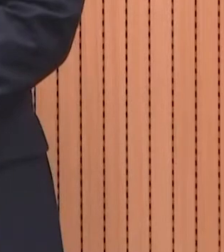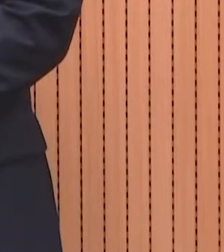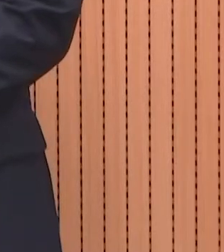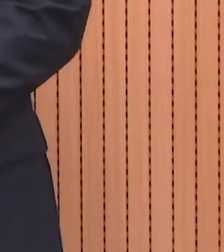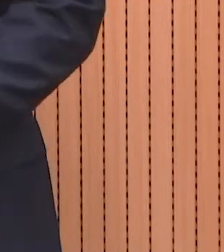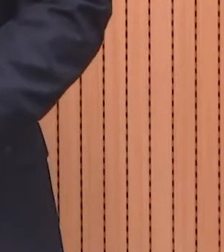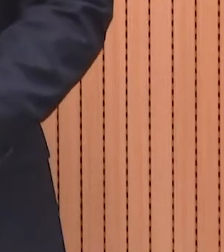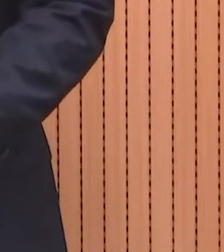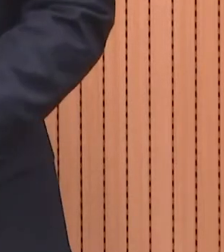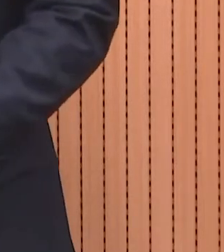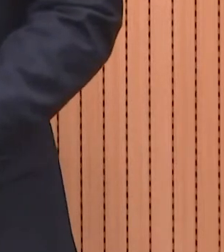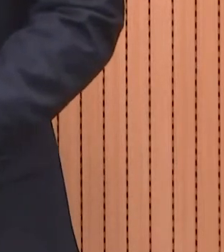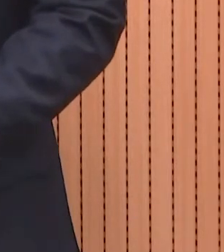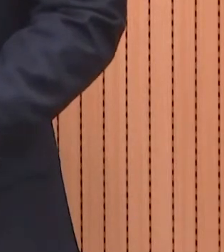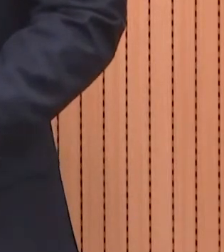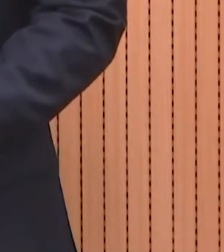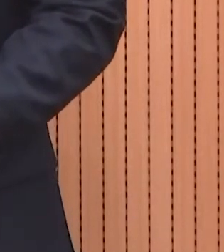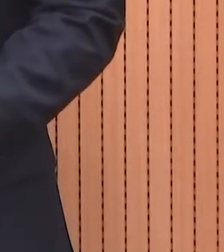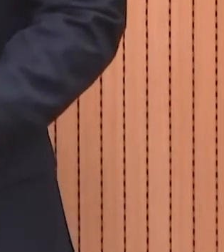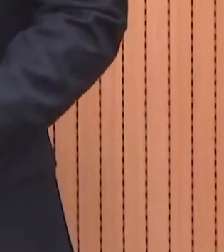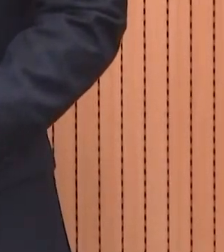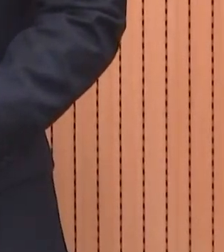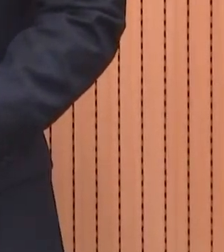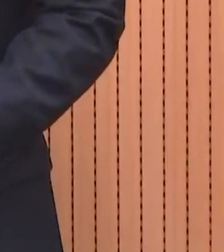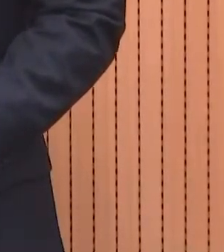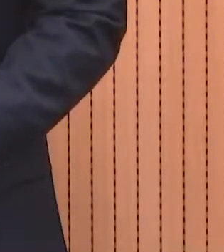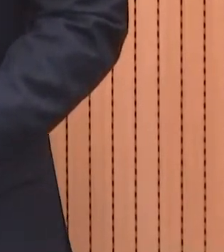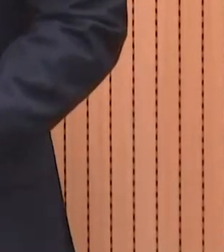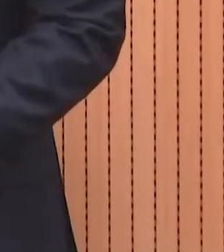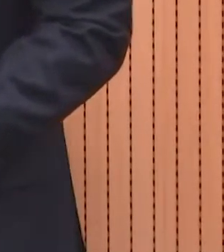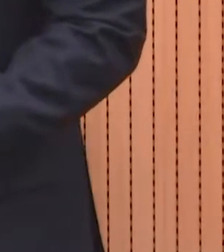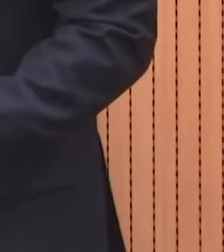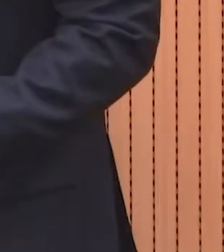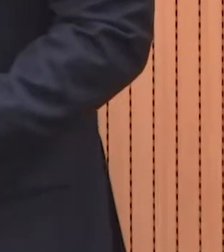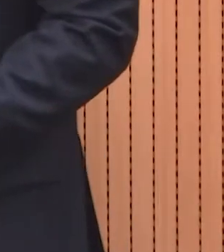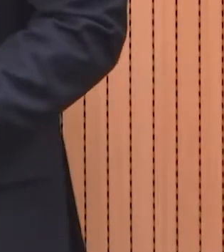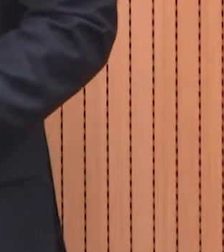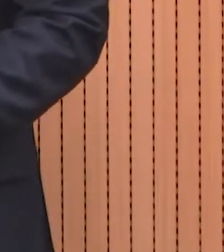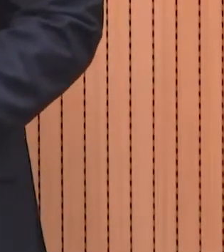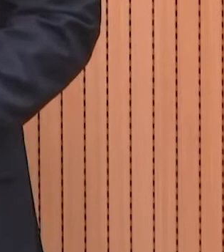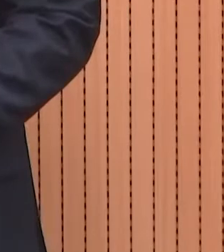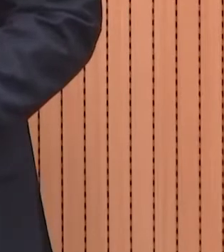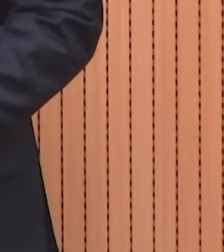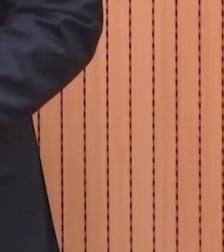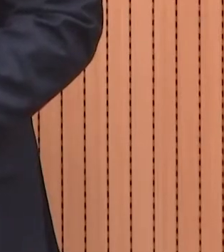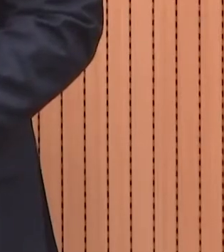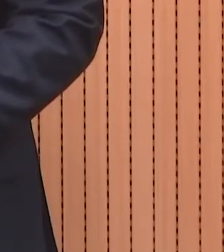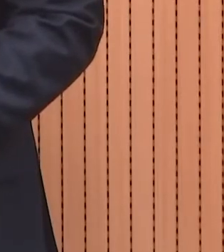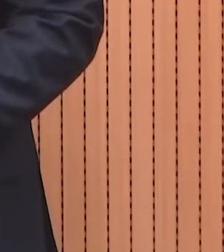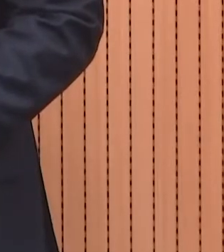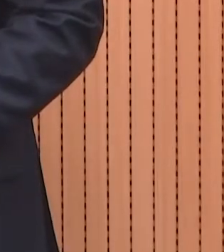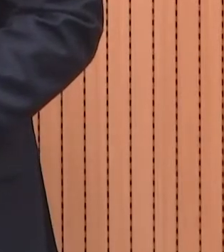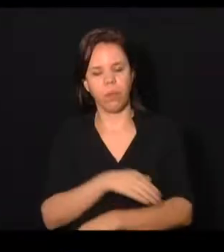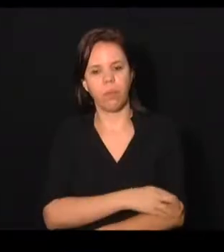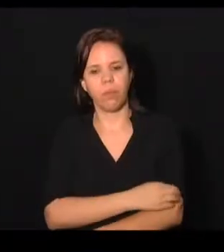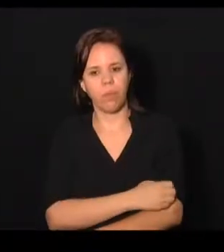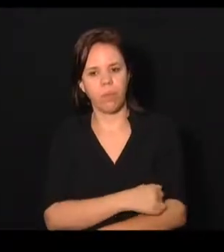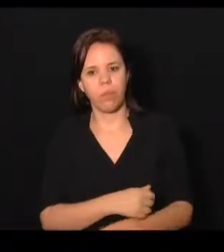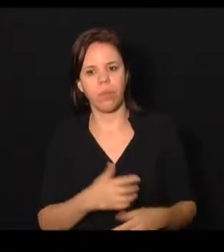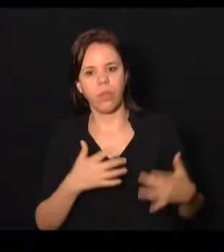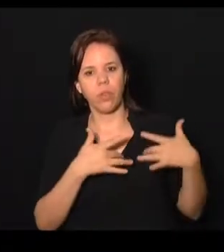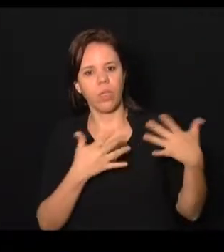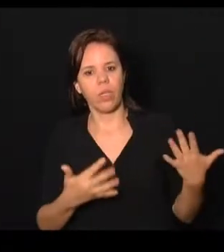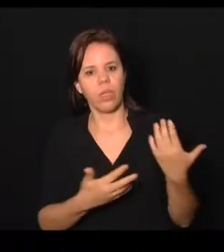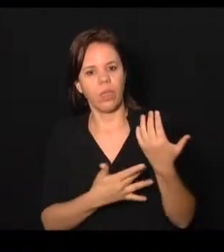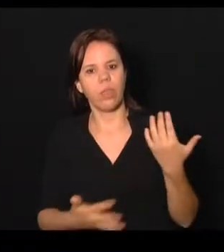desta palestra muito importante aqui no Plenarinho. É um assunto certamente que interessa muita gente sobre doação de sangue, né, vereador?